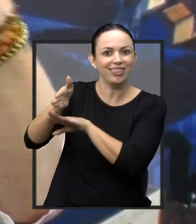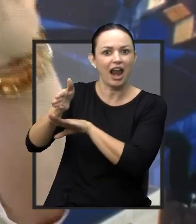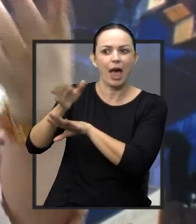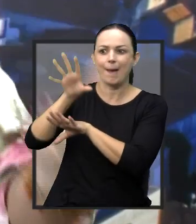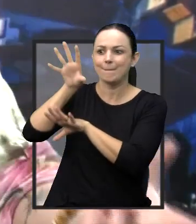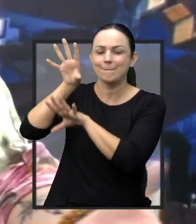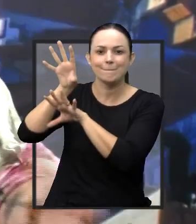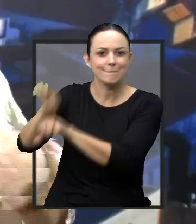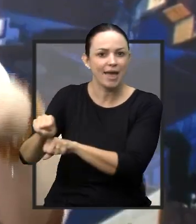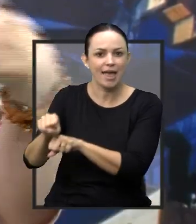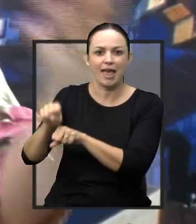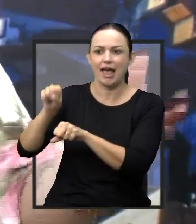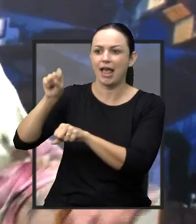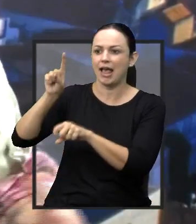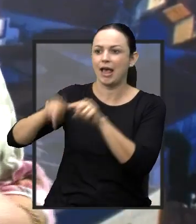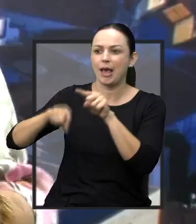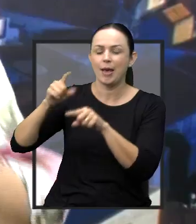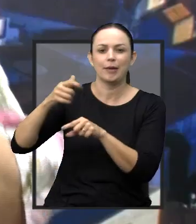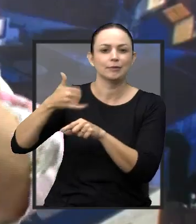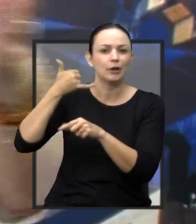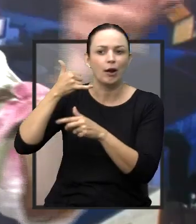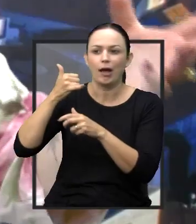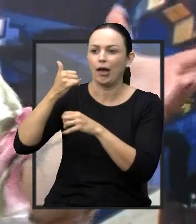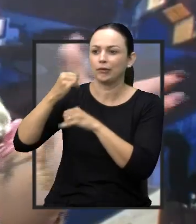entrar, pegar equipamentos